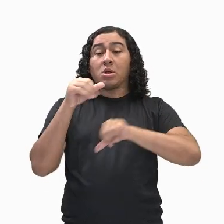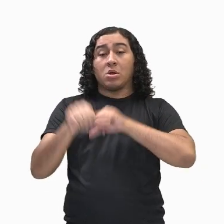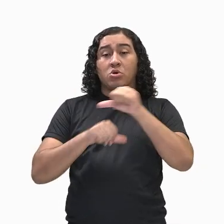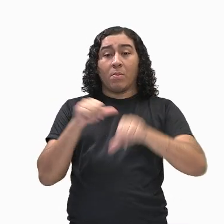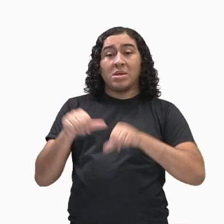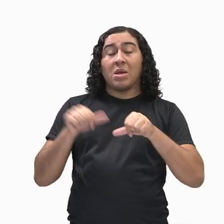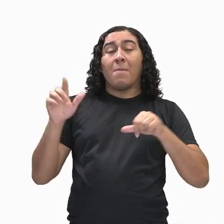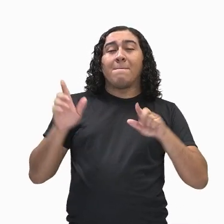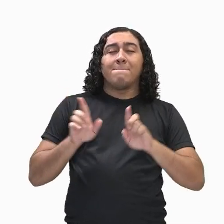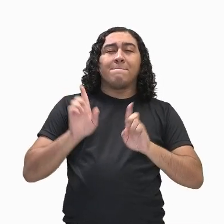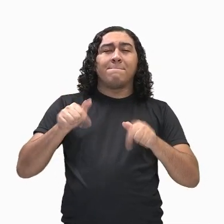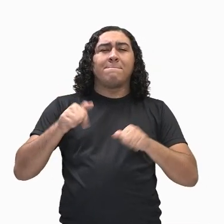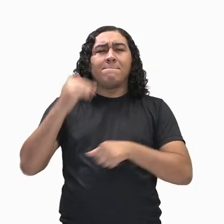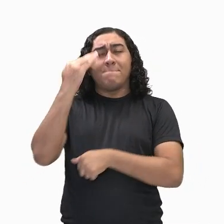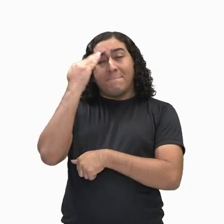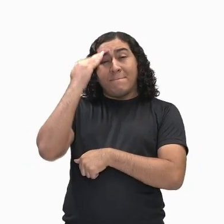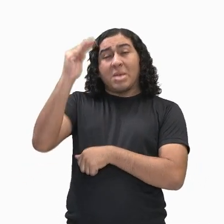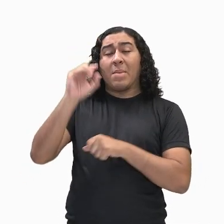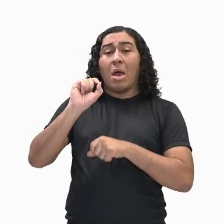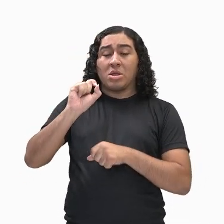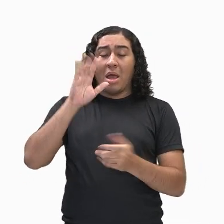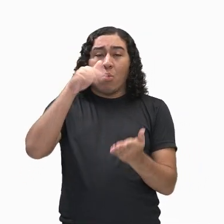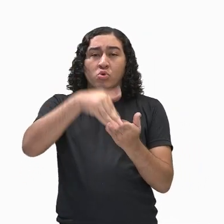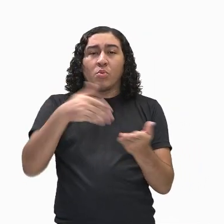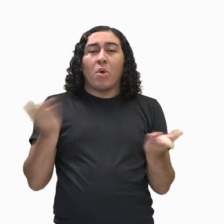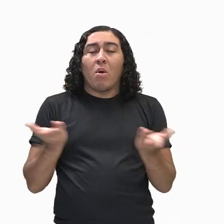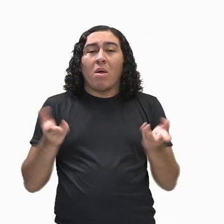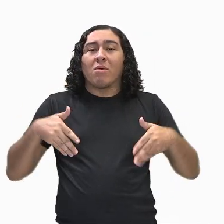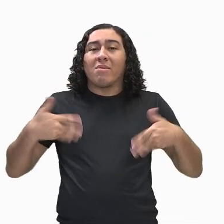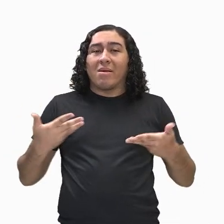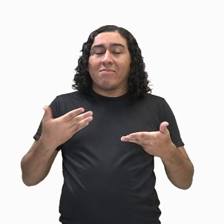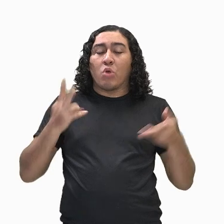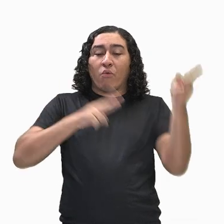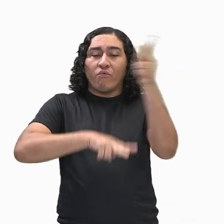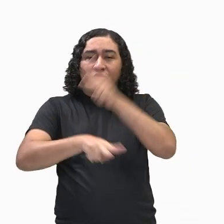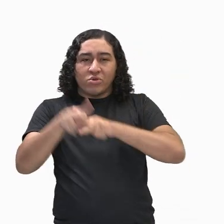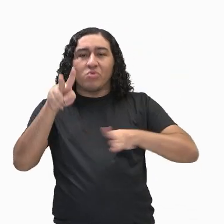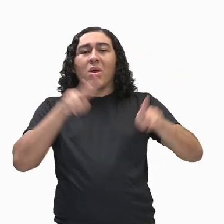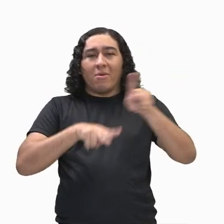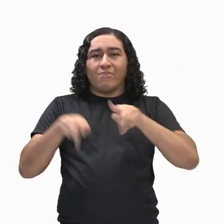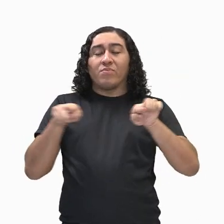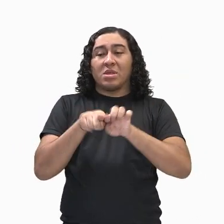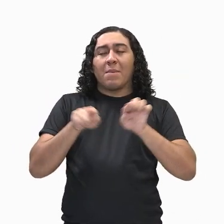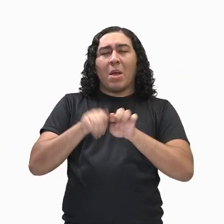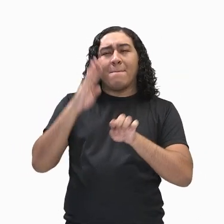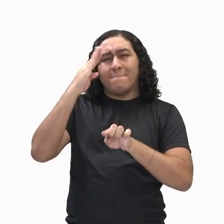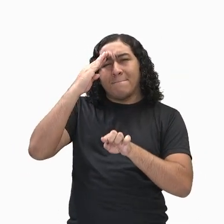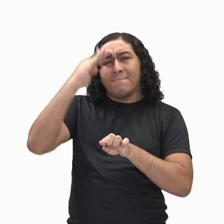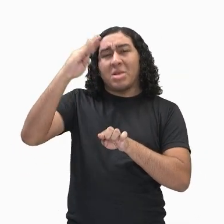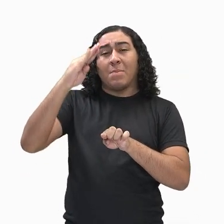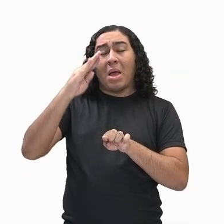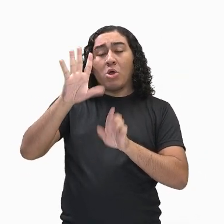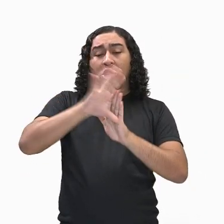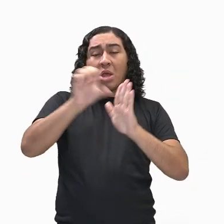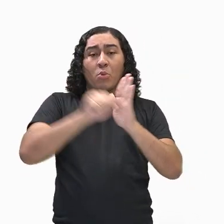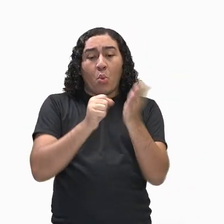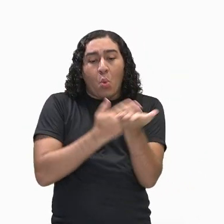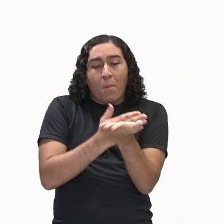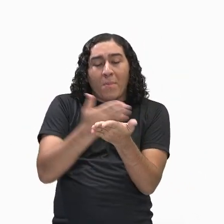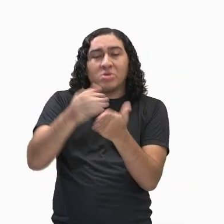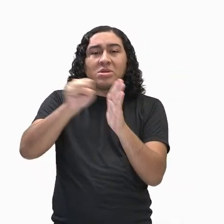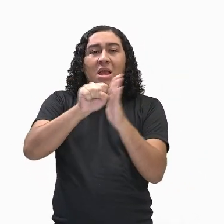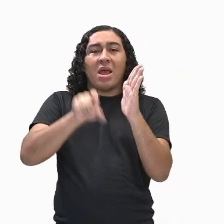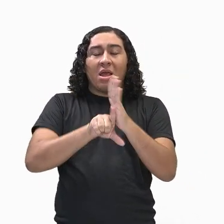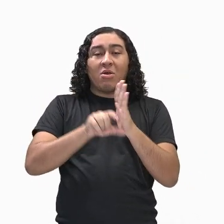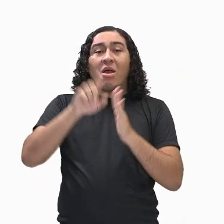mais radicais dos últimos tempos foi o mundo visual. O maior símbolo do início do século